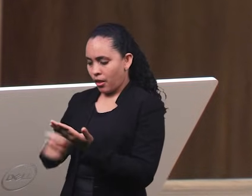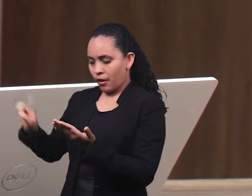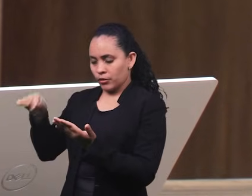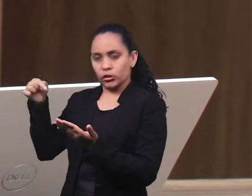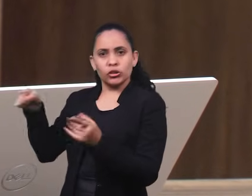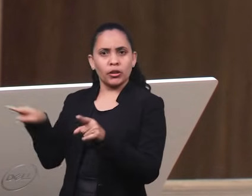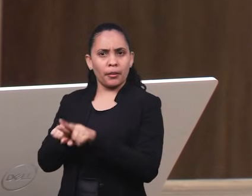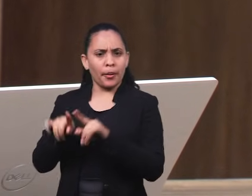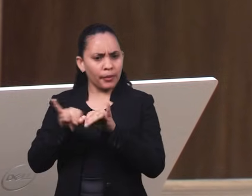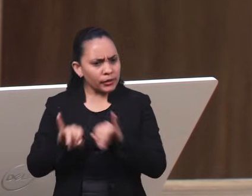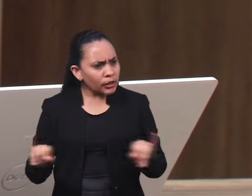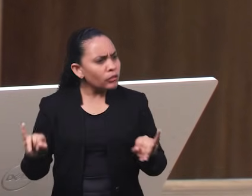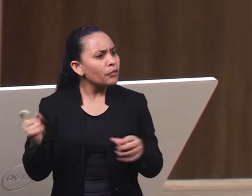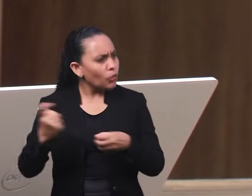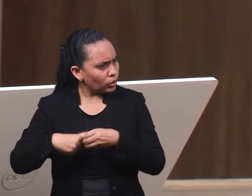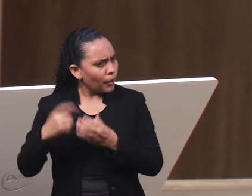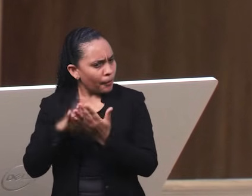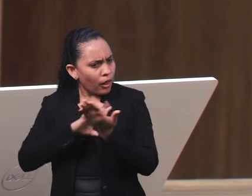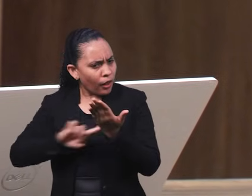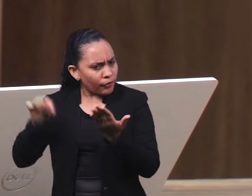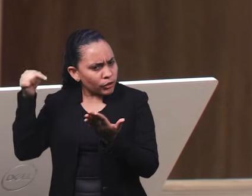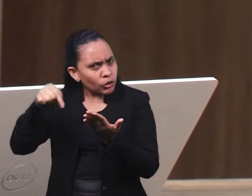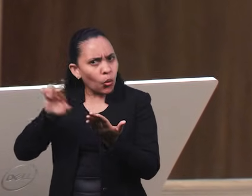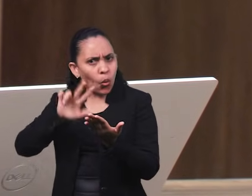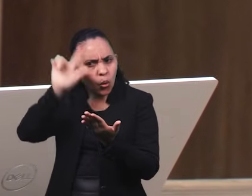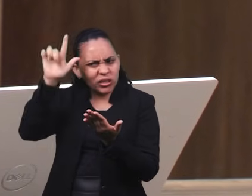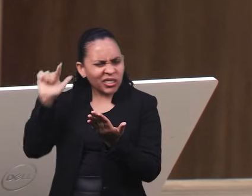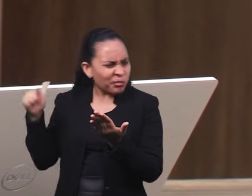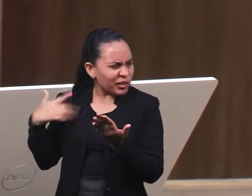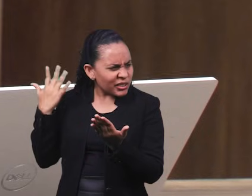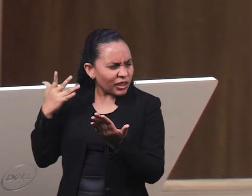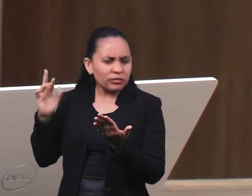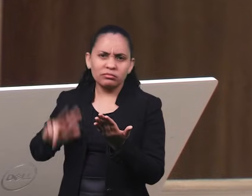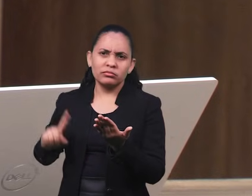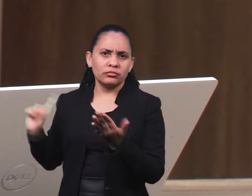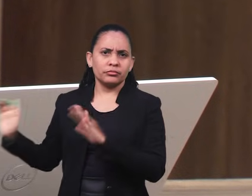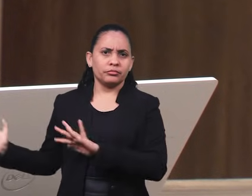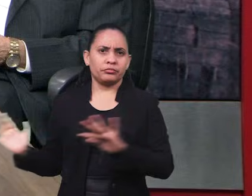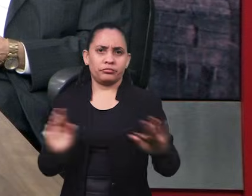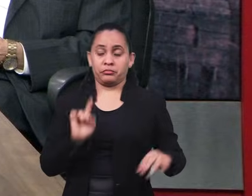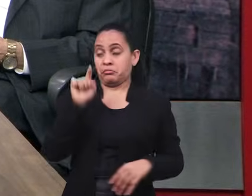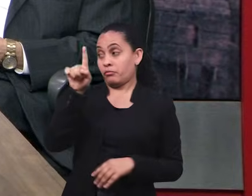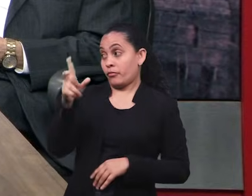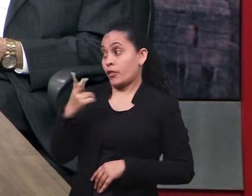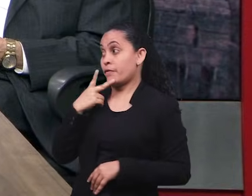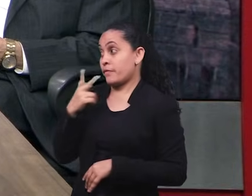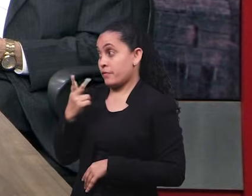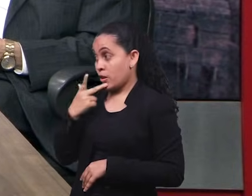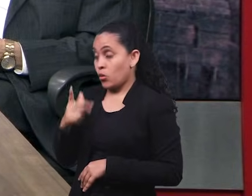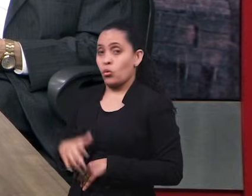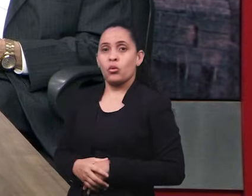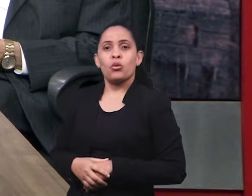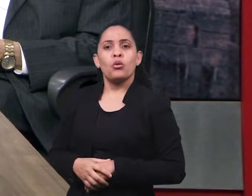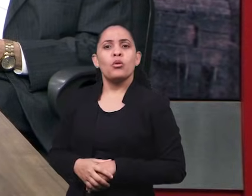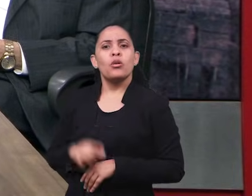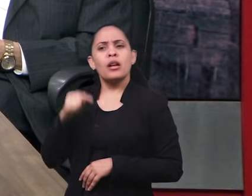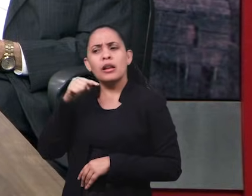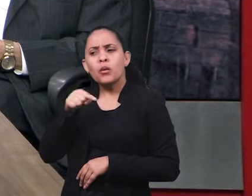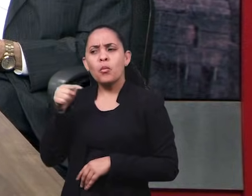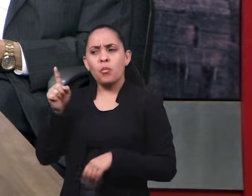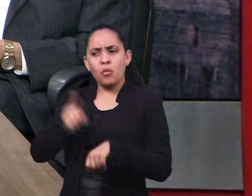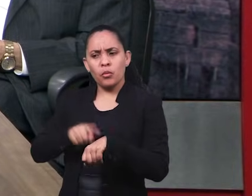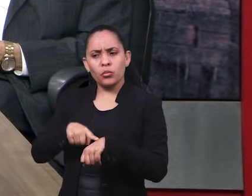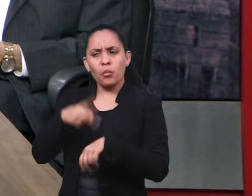Sim. E a nossa mensagem é essa, é voltar-se à palavra. Podemos ter outra mensagem. O último grande avivamento que o povo de